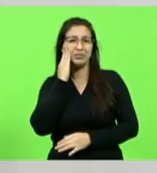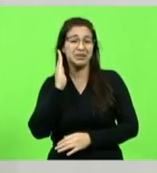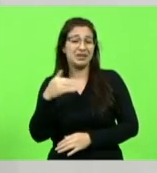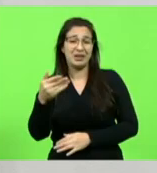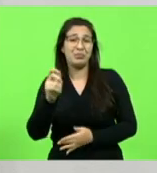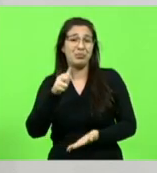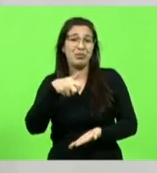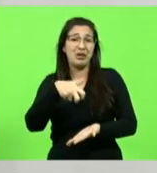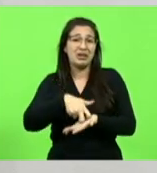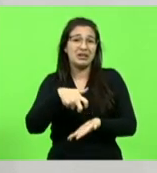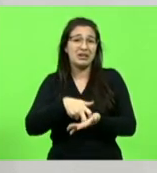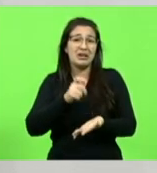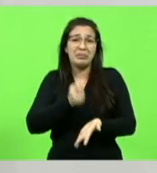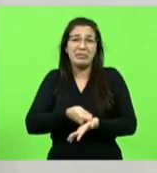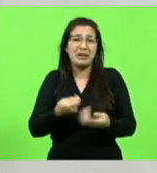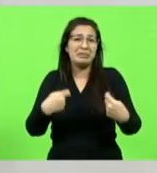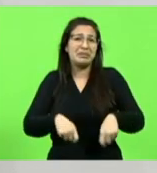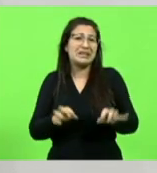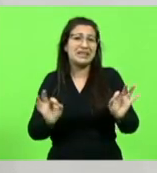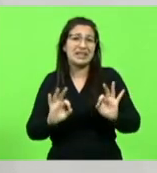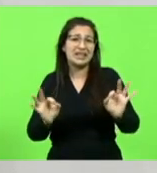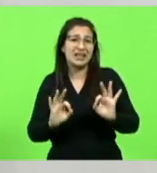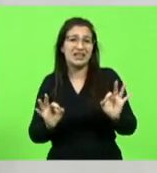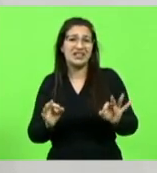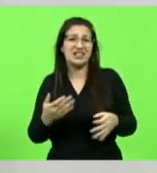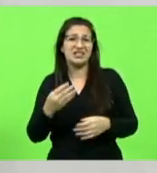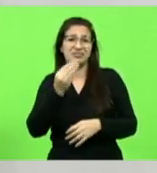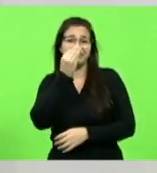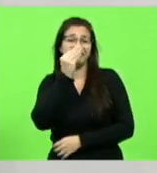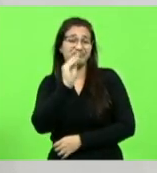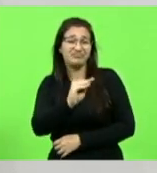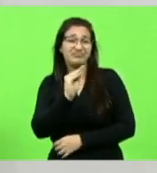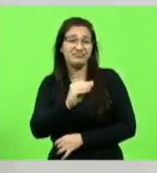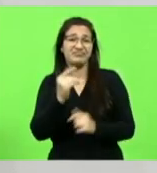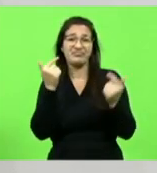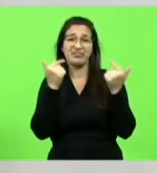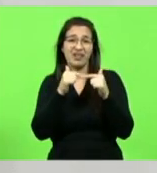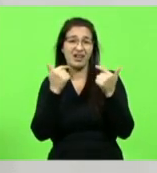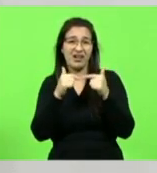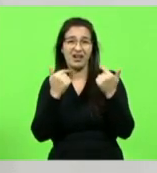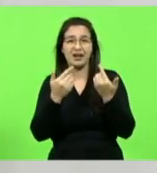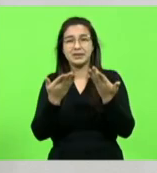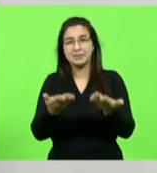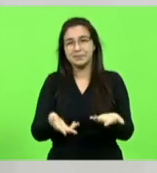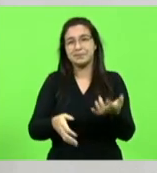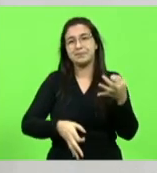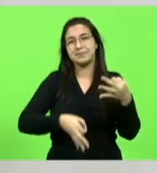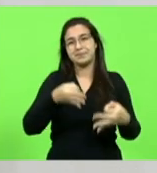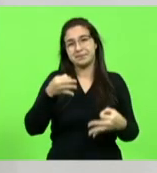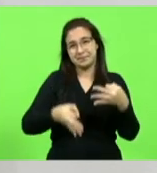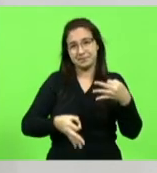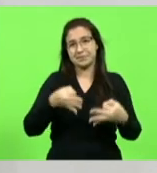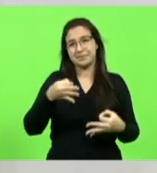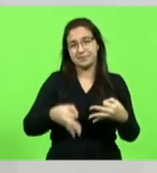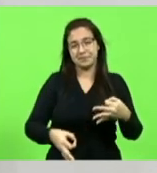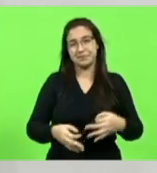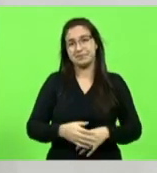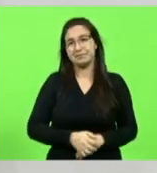mesmo. Eles dão de ombros, eles riem da justiça.